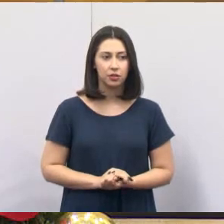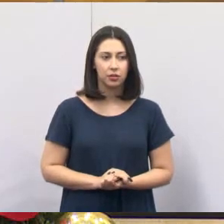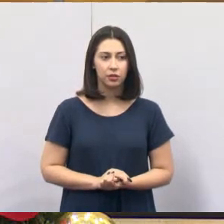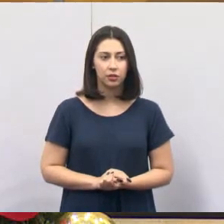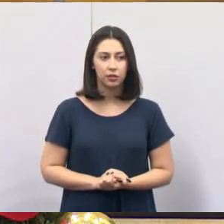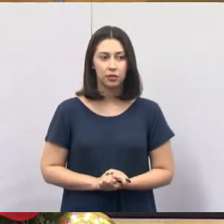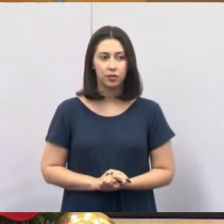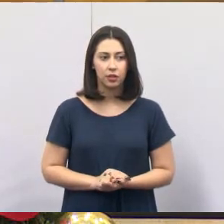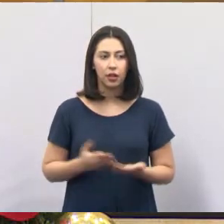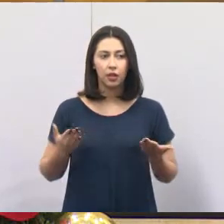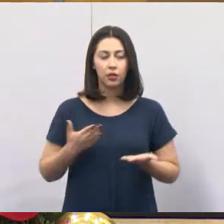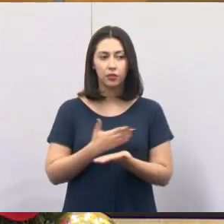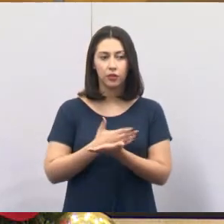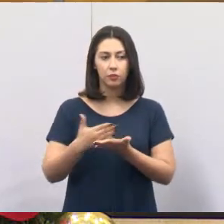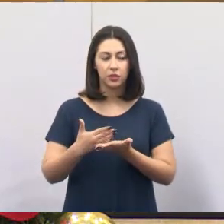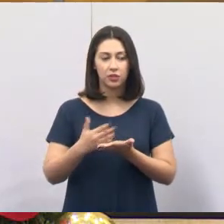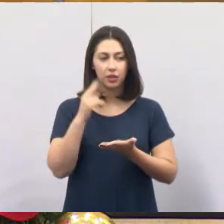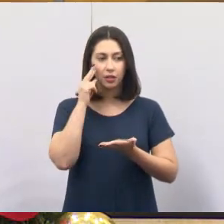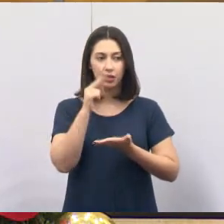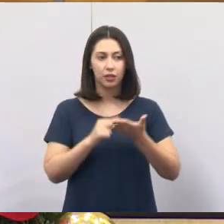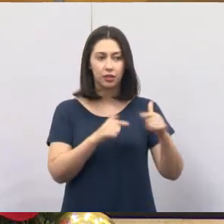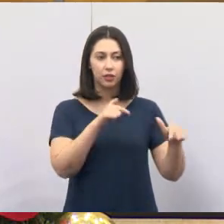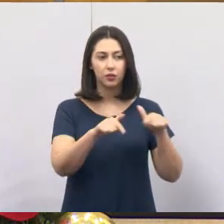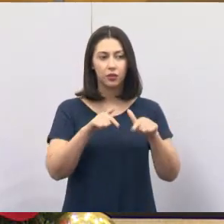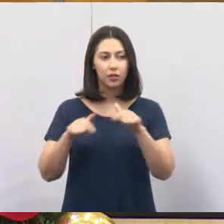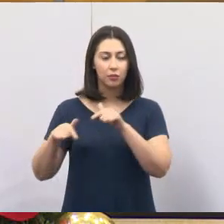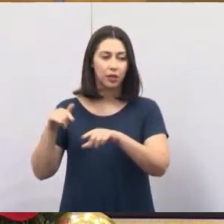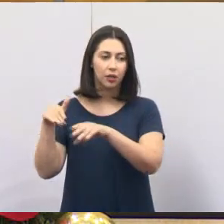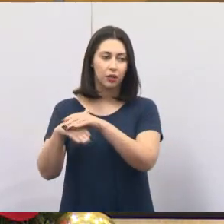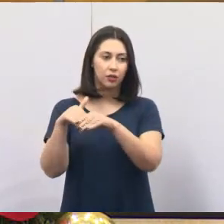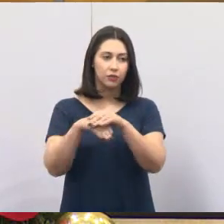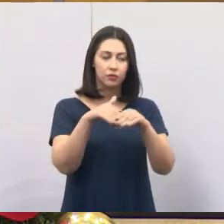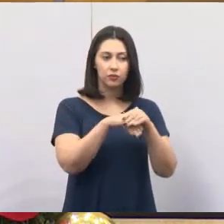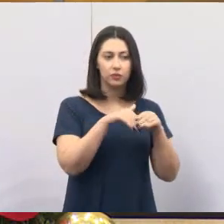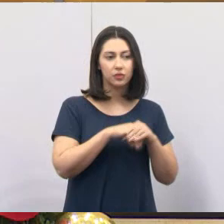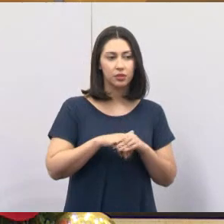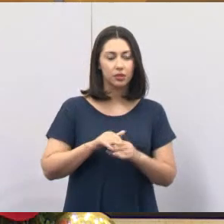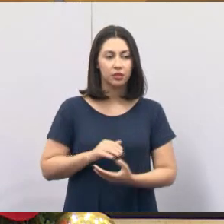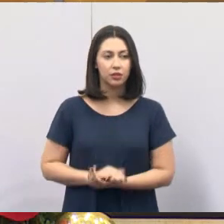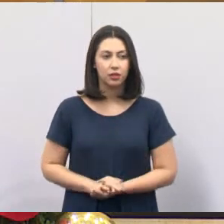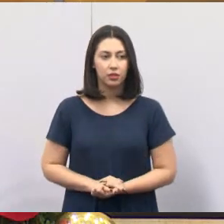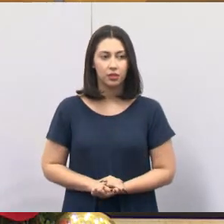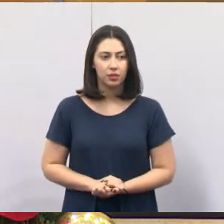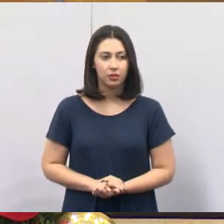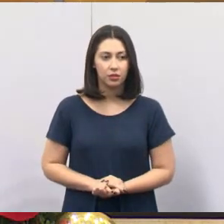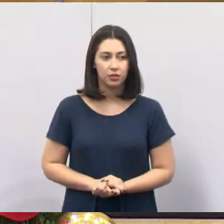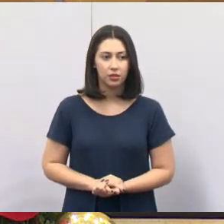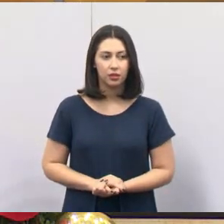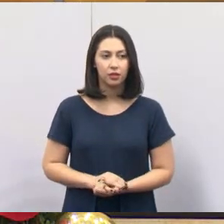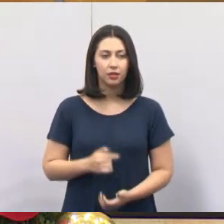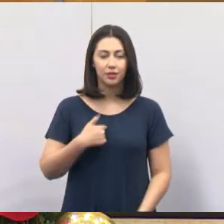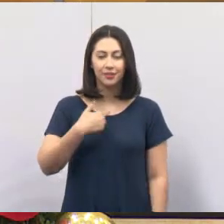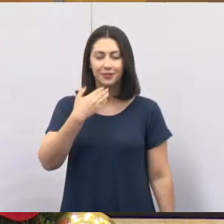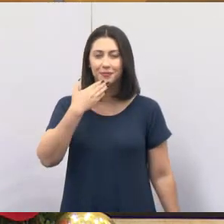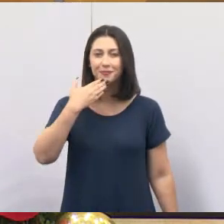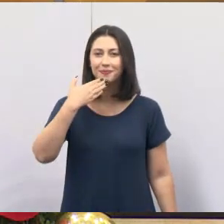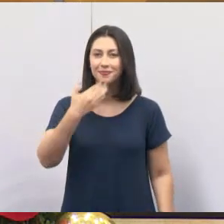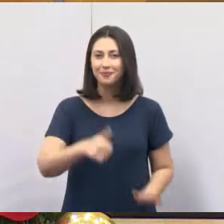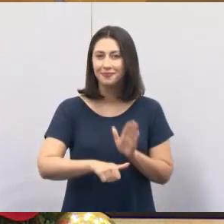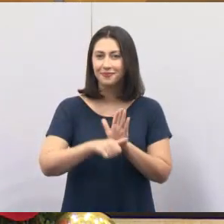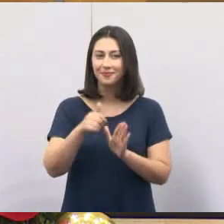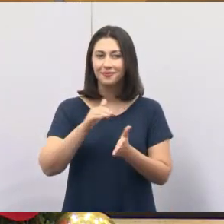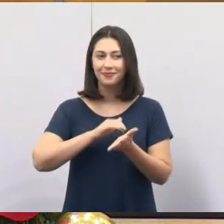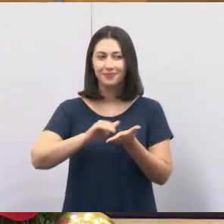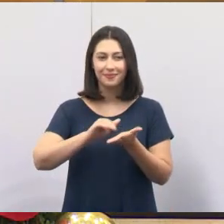passaremos à fase da sessão ordinária em que serão lidos e votados, conforme disciplinado o expediente dos vereadores. Então, solicito ao primeiro secretário